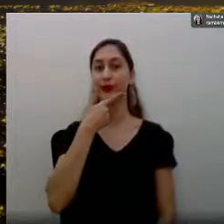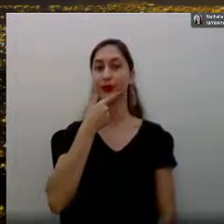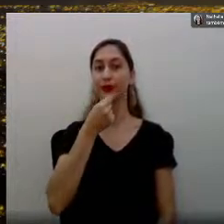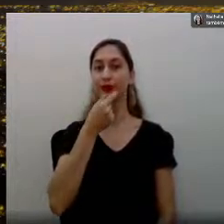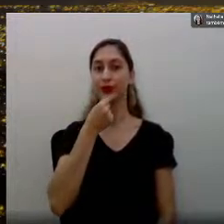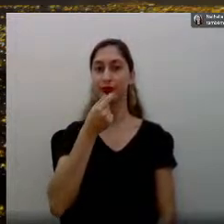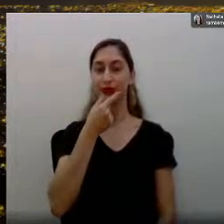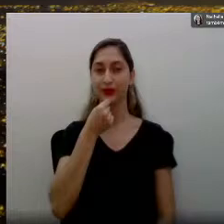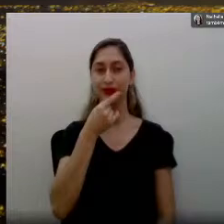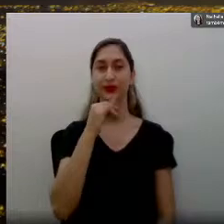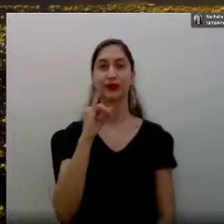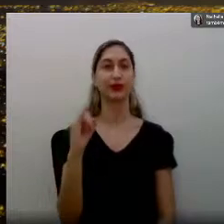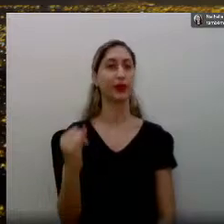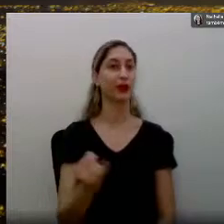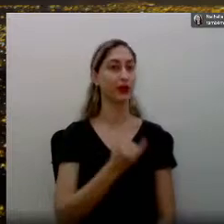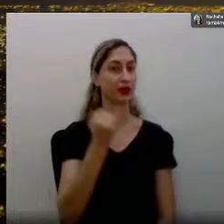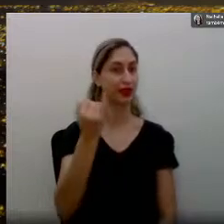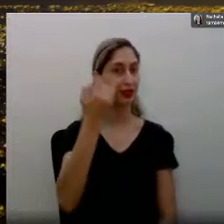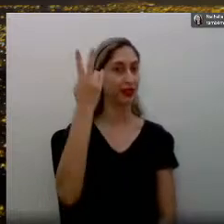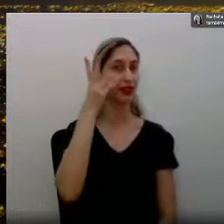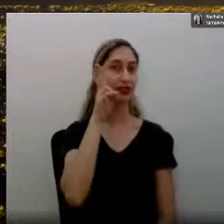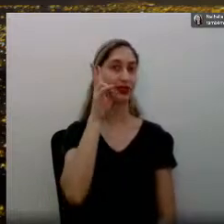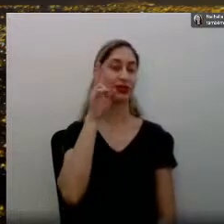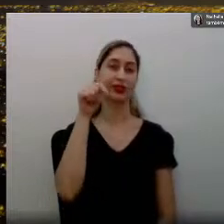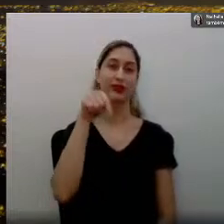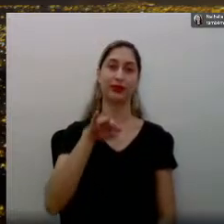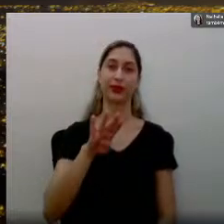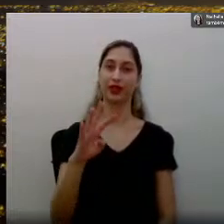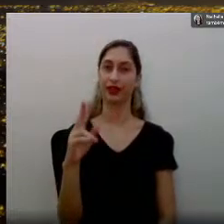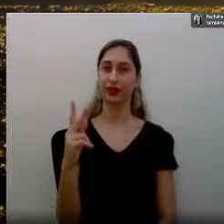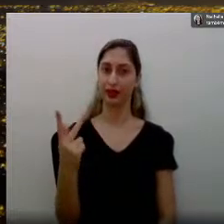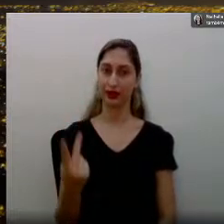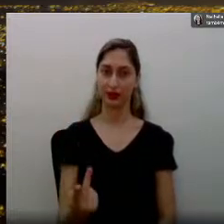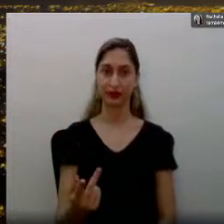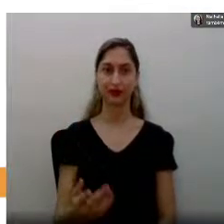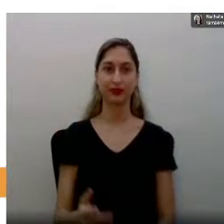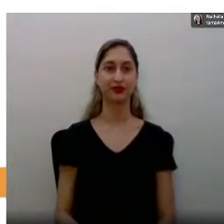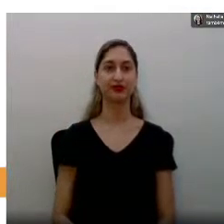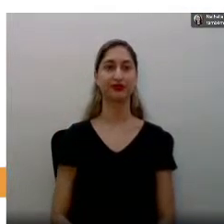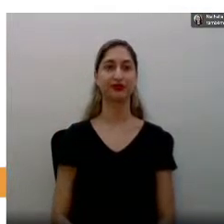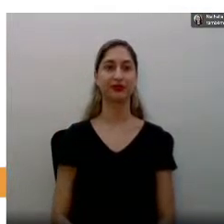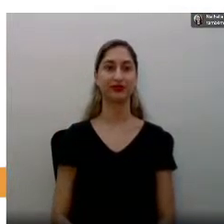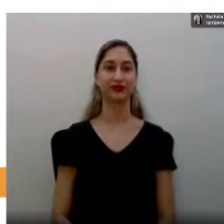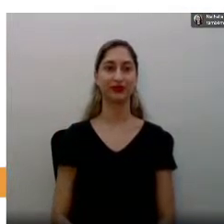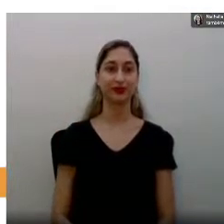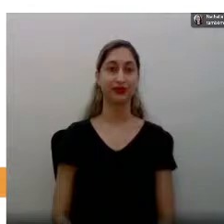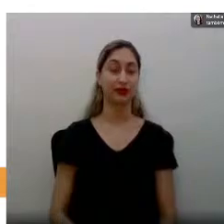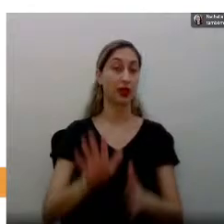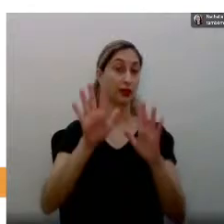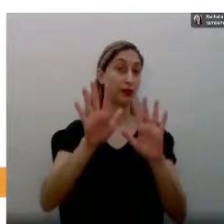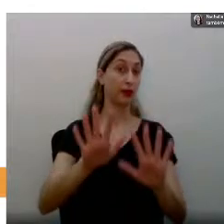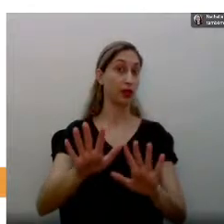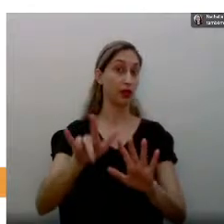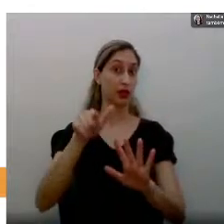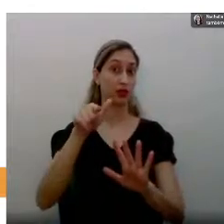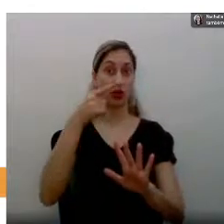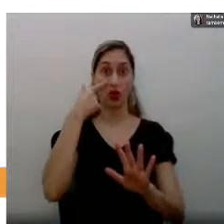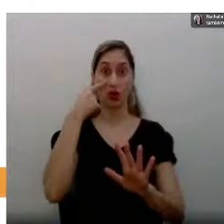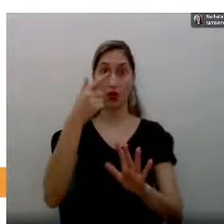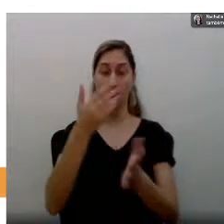Pitaco da história aqui em BH é porém mas não começou com eles aqui tá